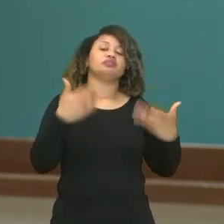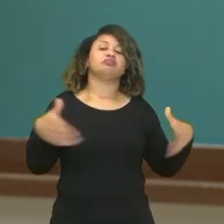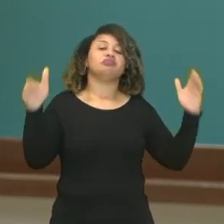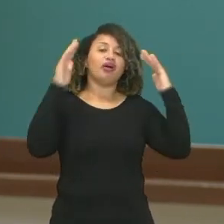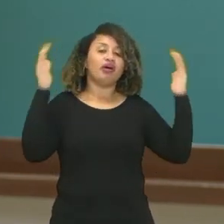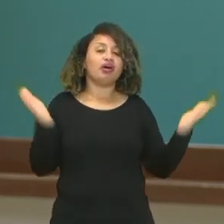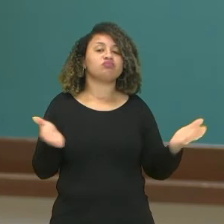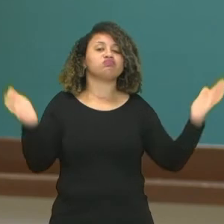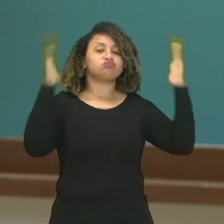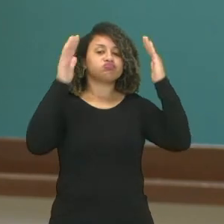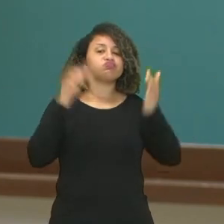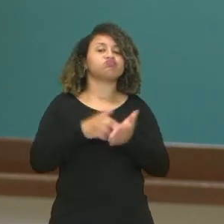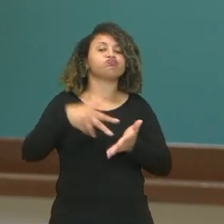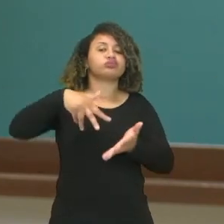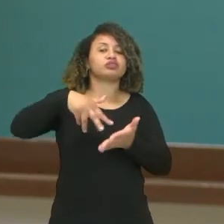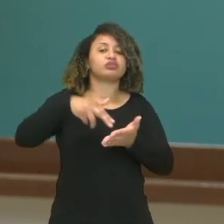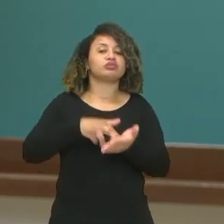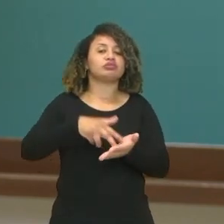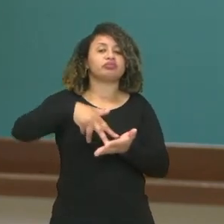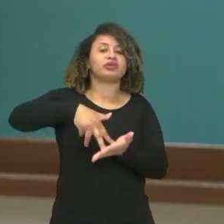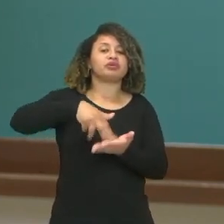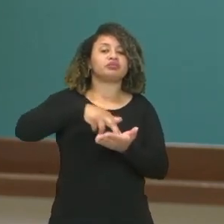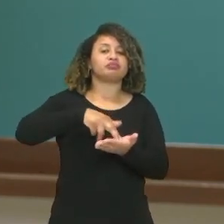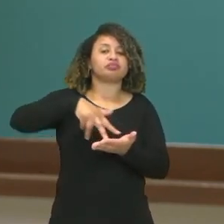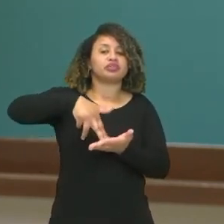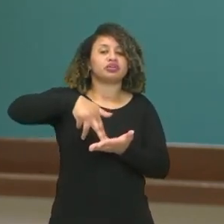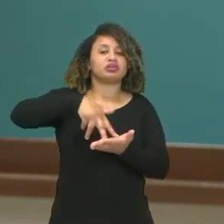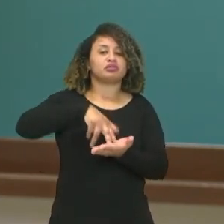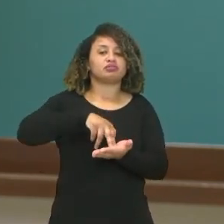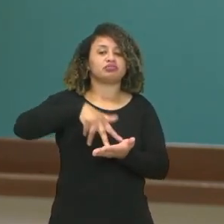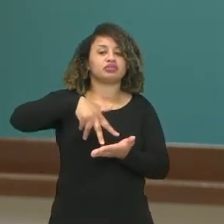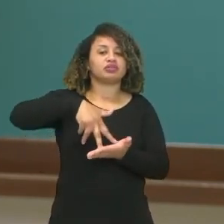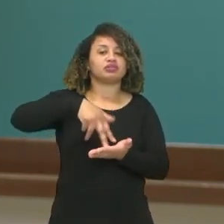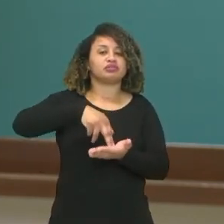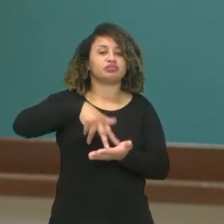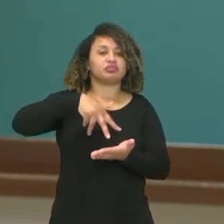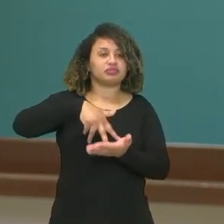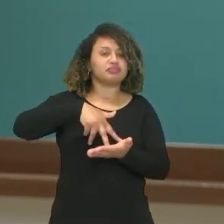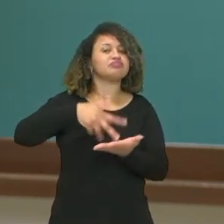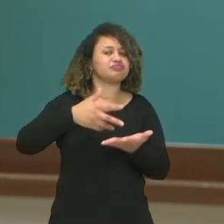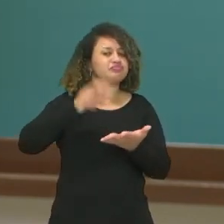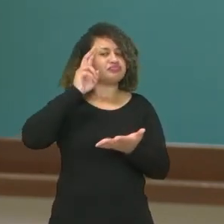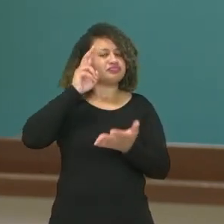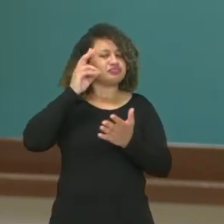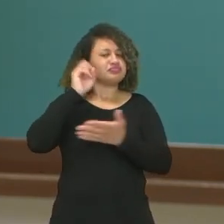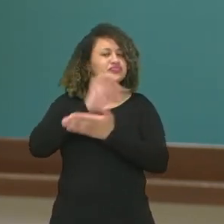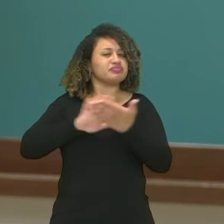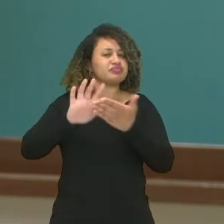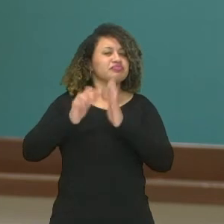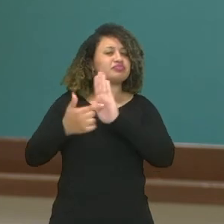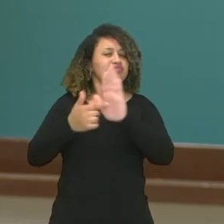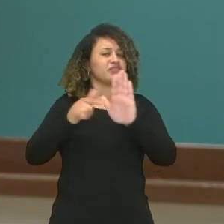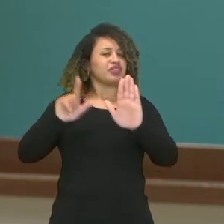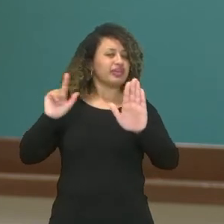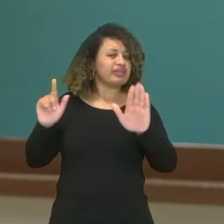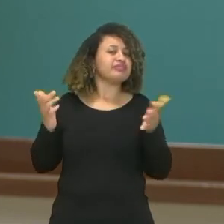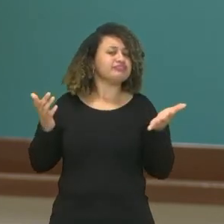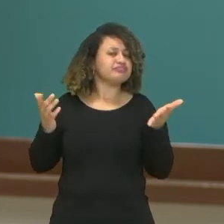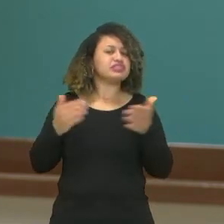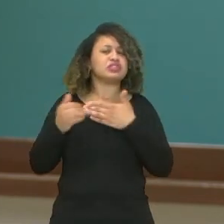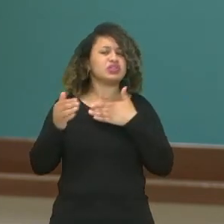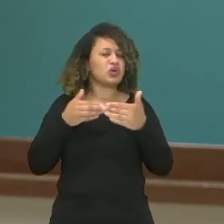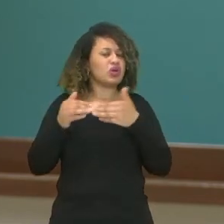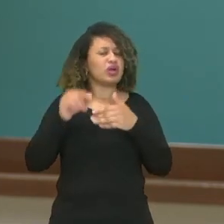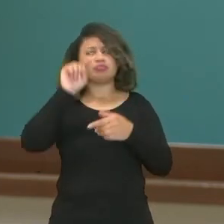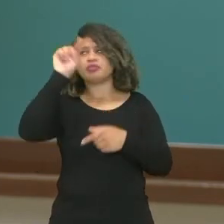Polichinelo, né? Pode ser qualquer tipo de exercício. Lembra que tinha aquela imagem da que a professora passou no exercício anterior? Qualquer um daqueles.